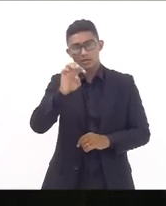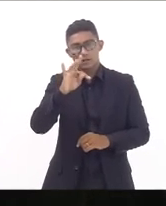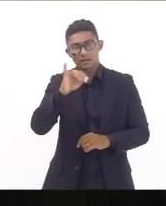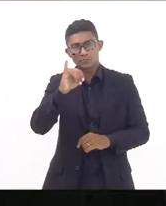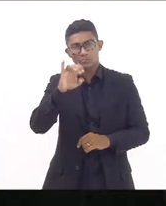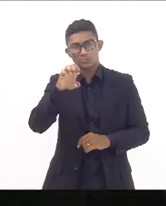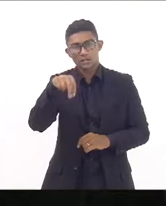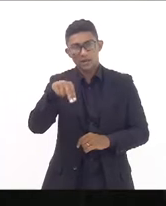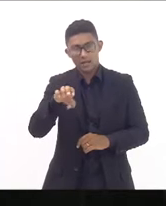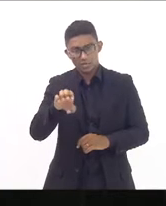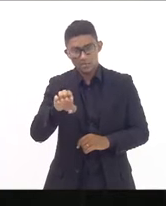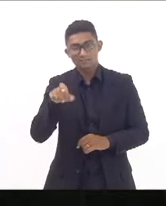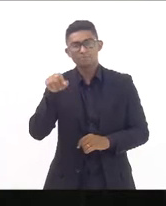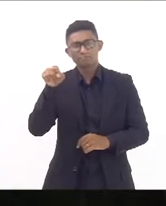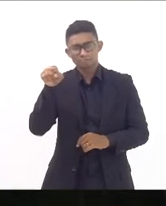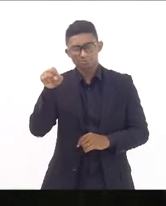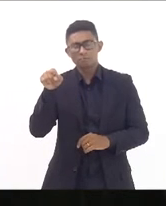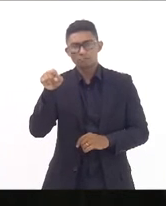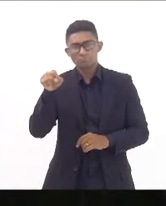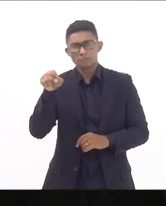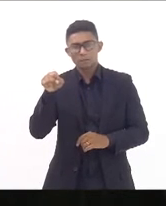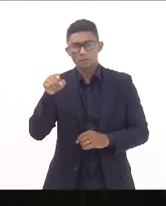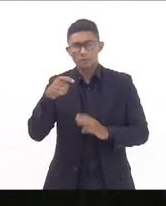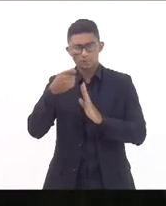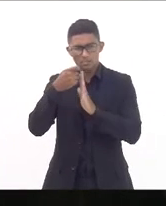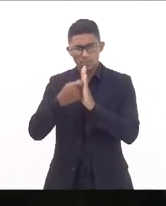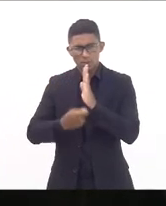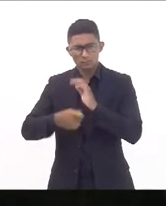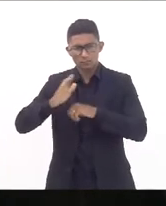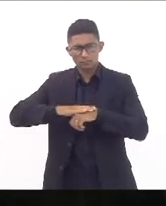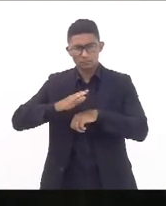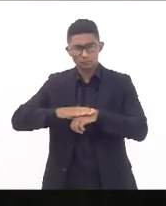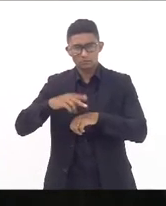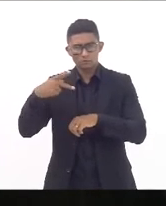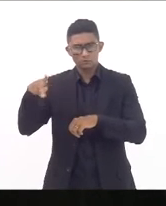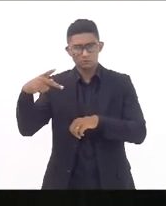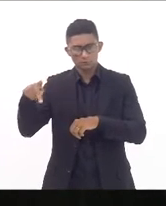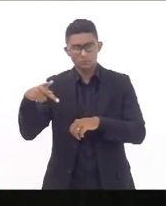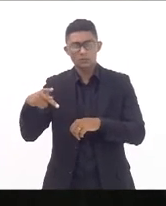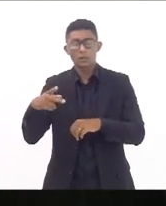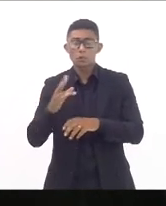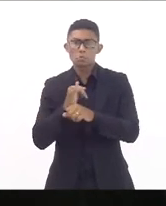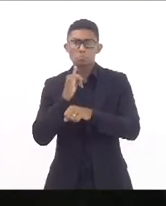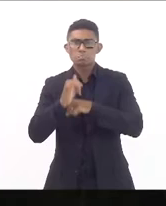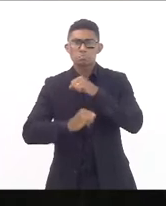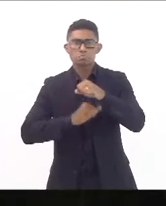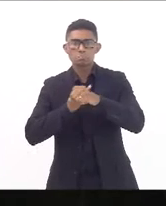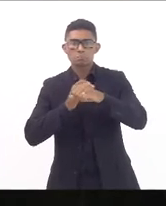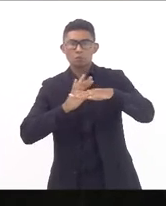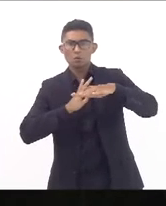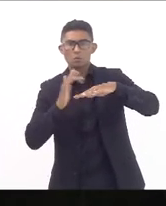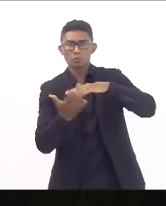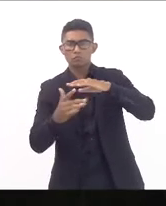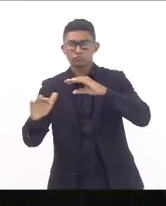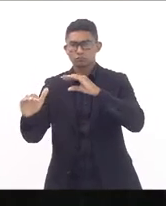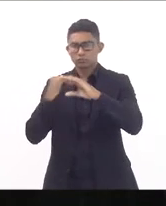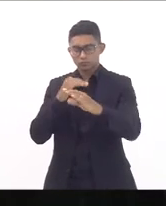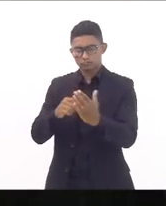que recebi na internet, que foi publicada num magazine de